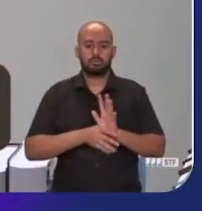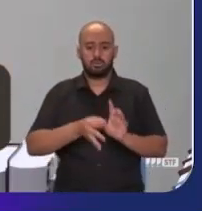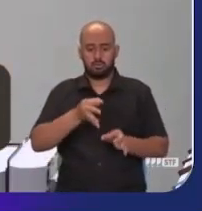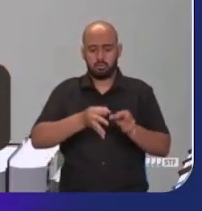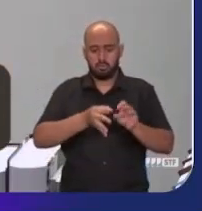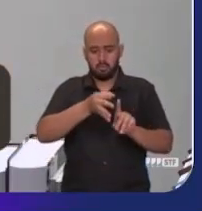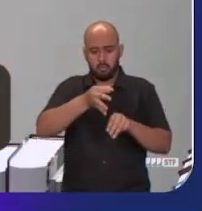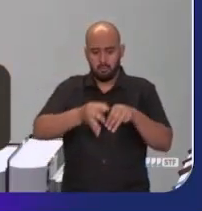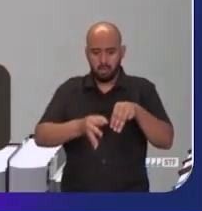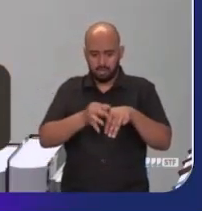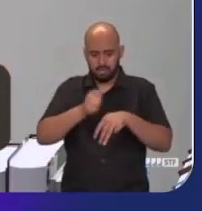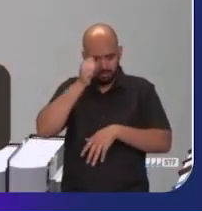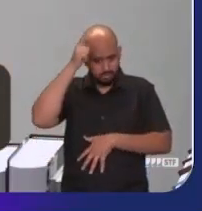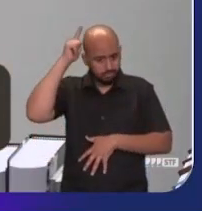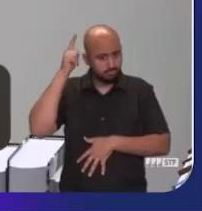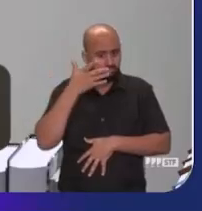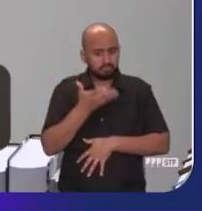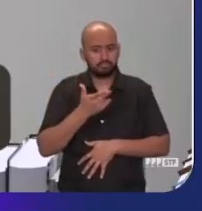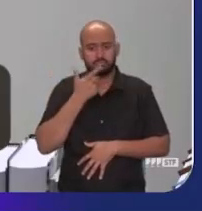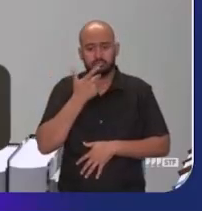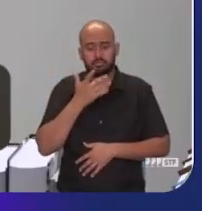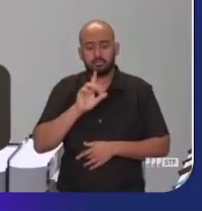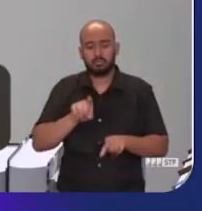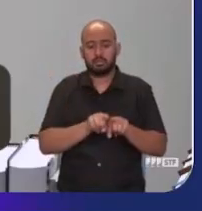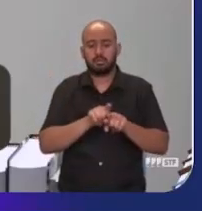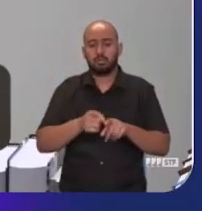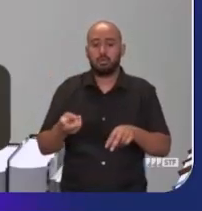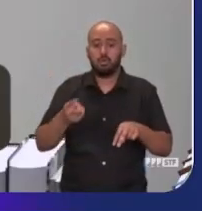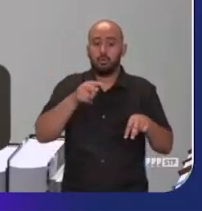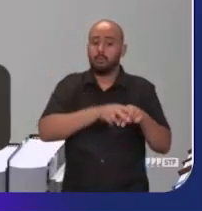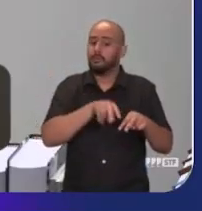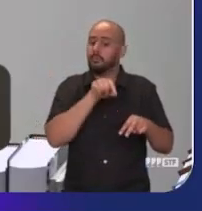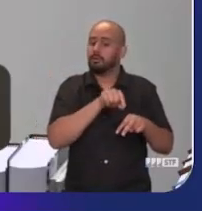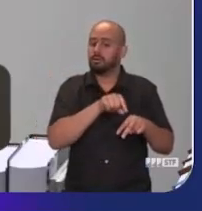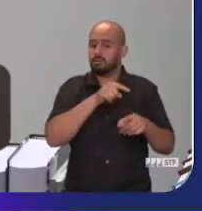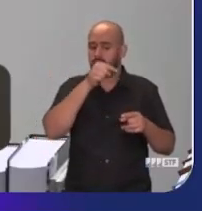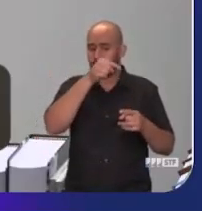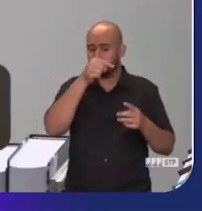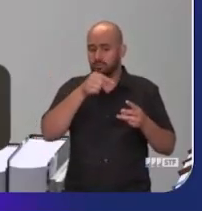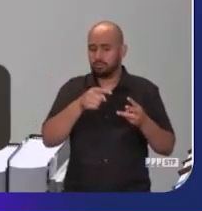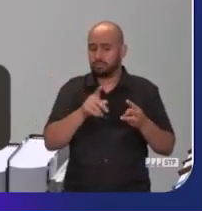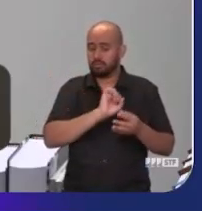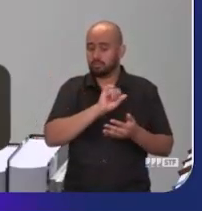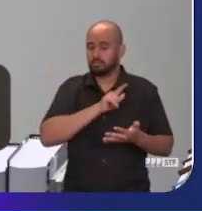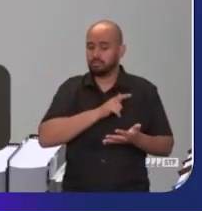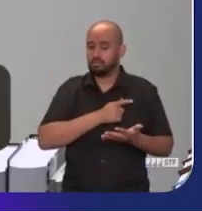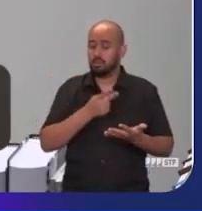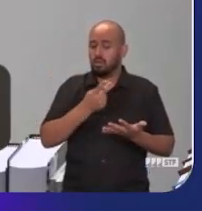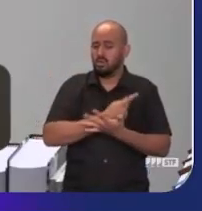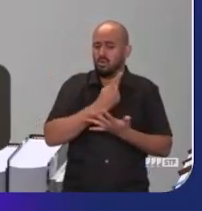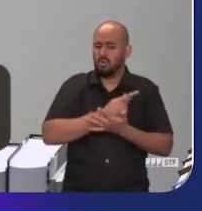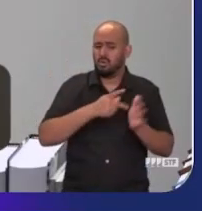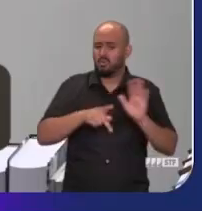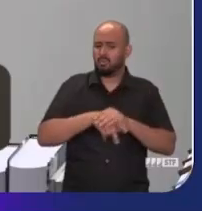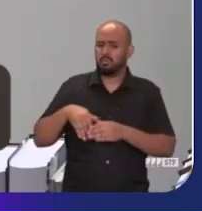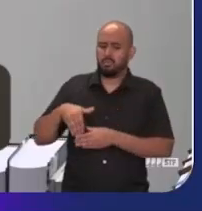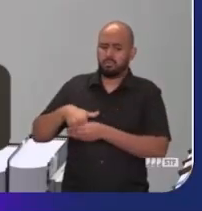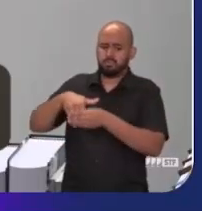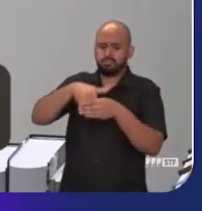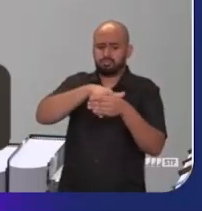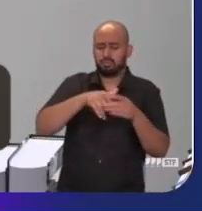Moraes. O documento também previa a prisão dos envolvidos em supostas irregularidades nas eleições, verificadas nas